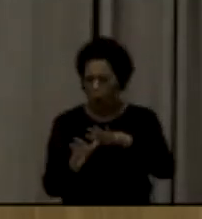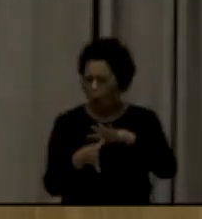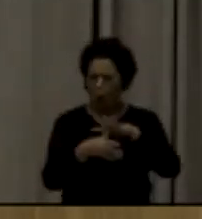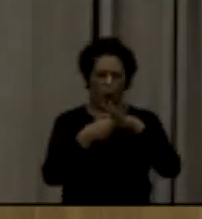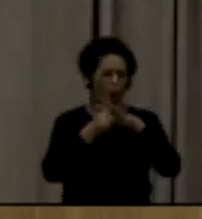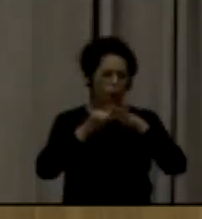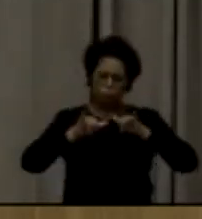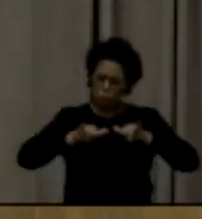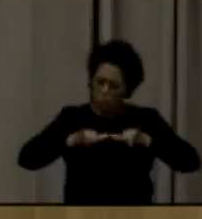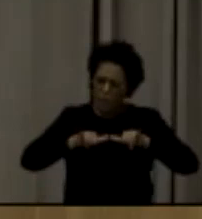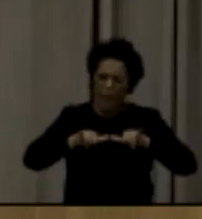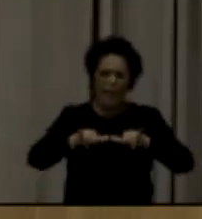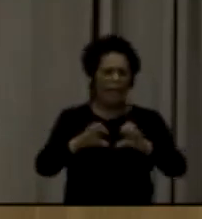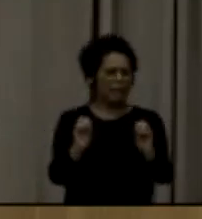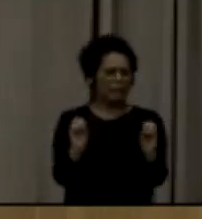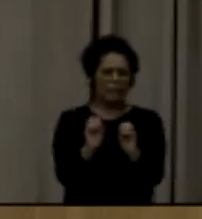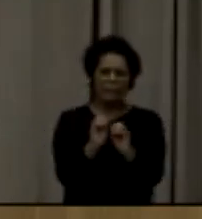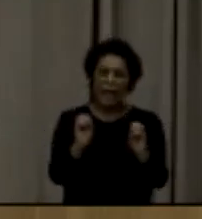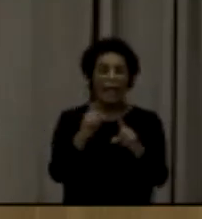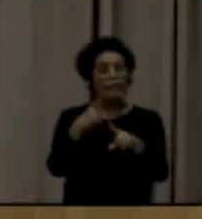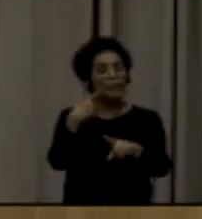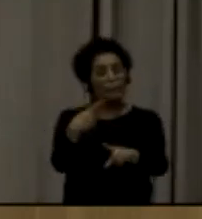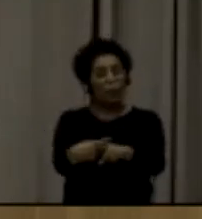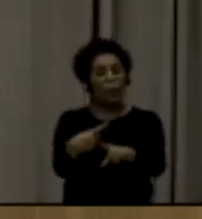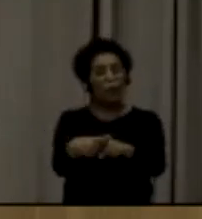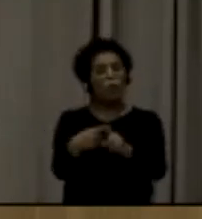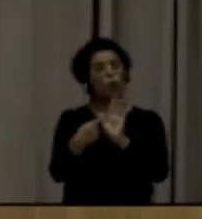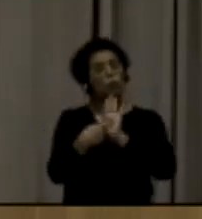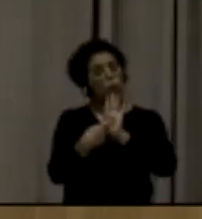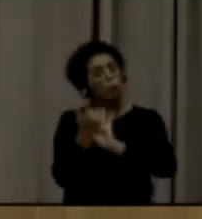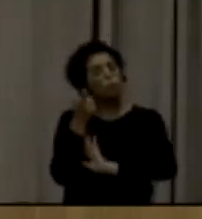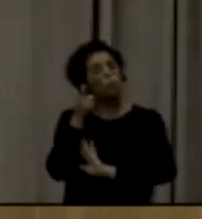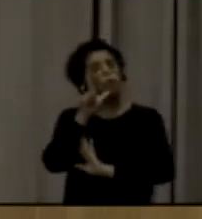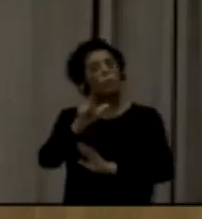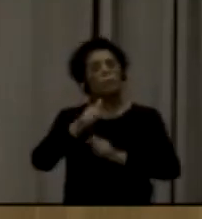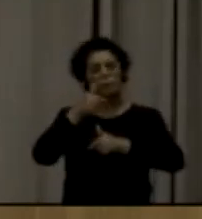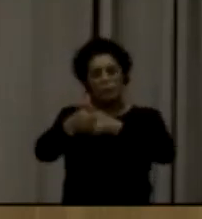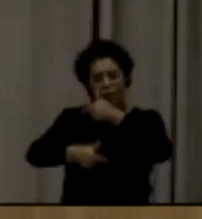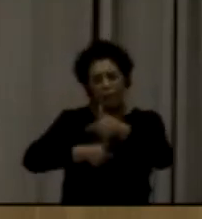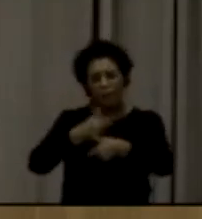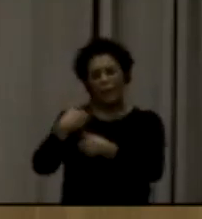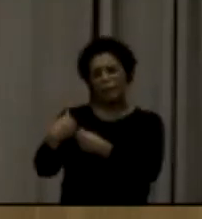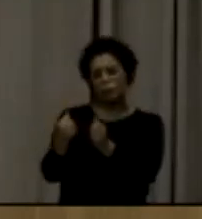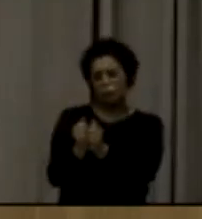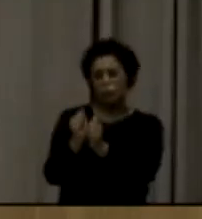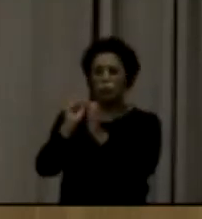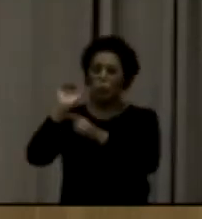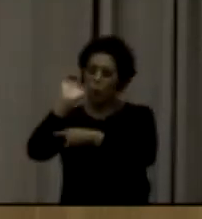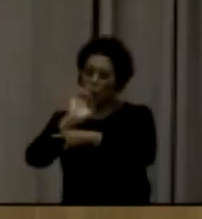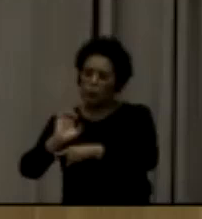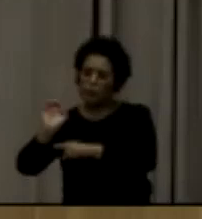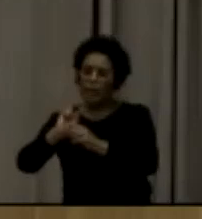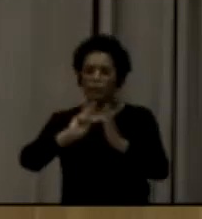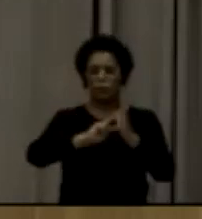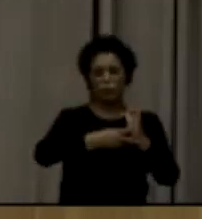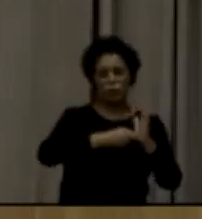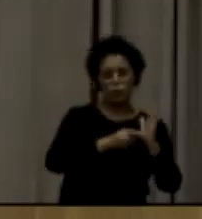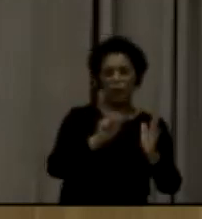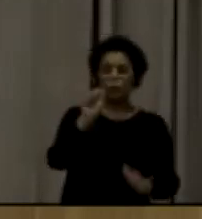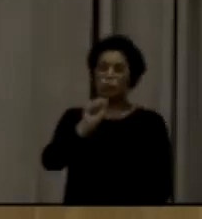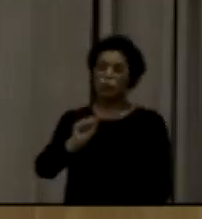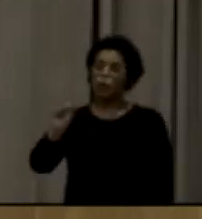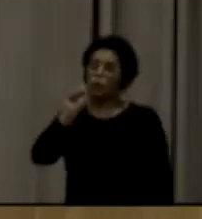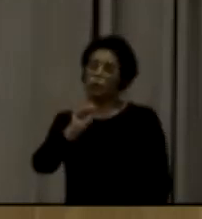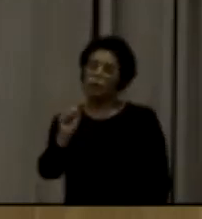nos supermercados. Por quê? Porque nós conseguimos trabalhar com o Estado, também com os sindicatos, com os movimentos sociais.